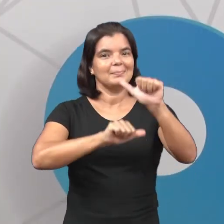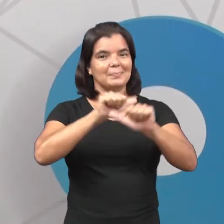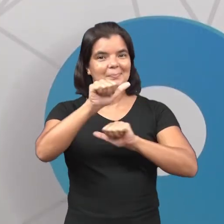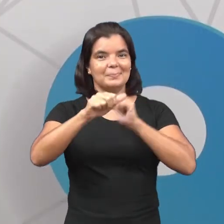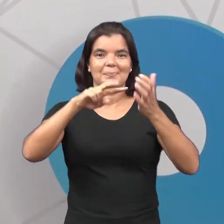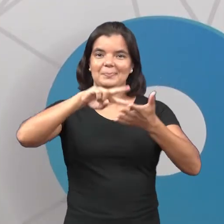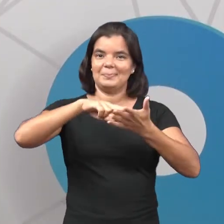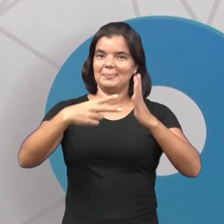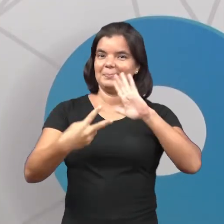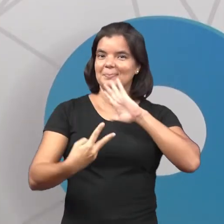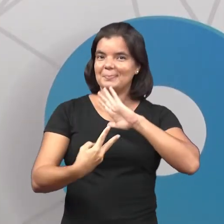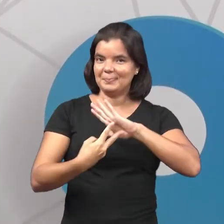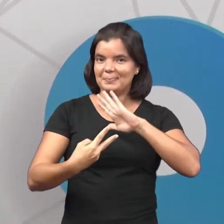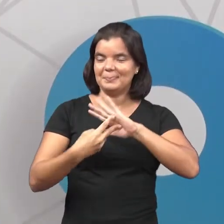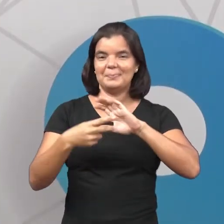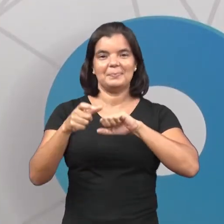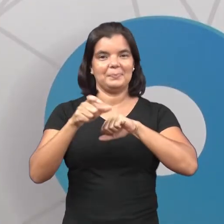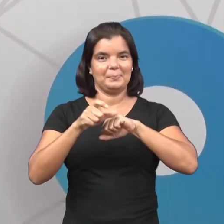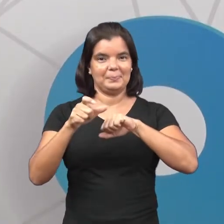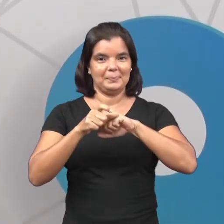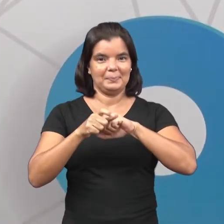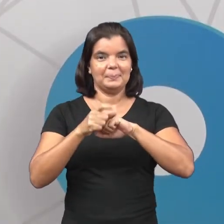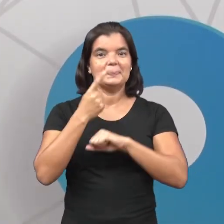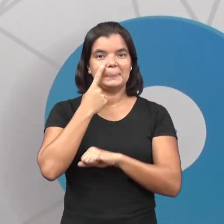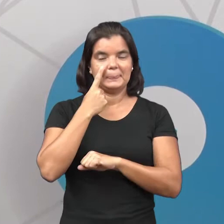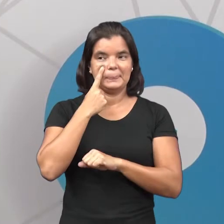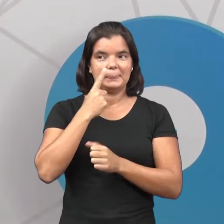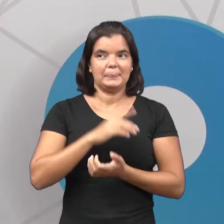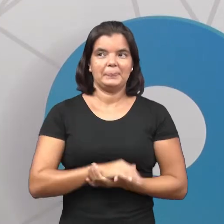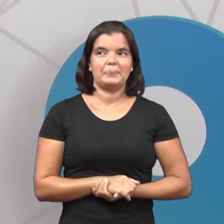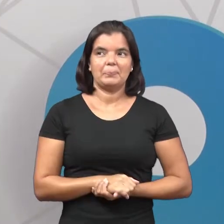o sentido do substantivo. Vamos lá!